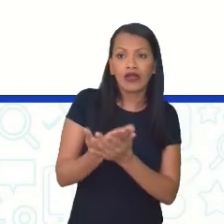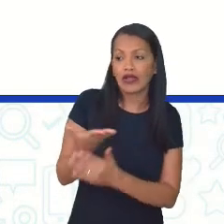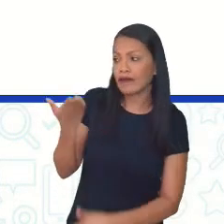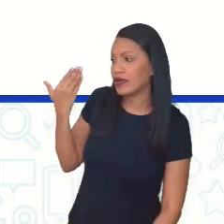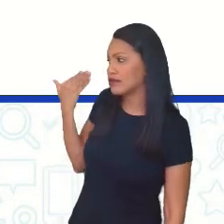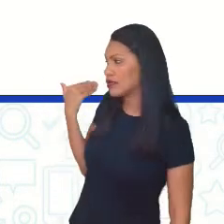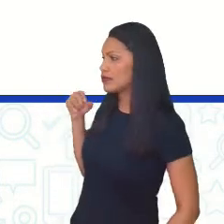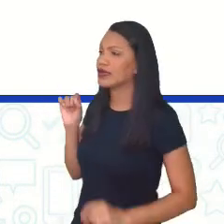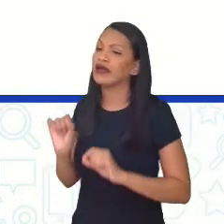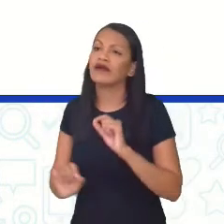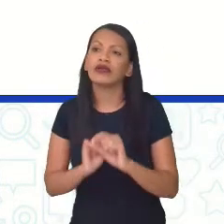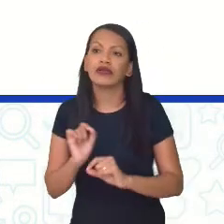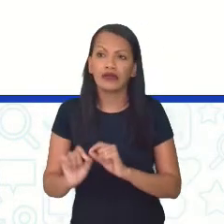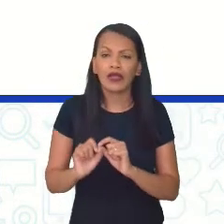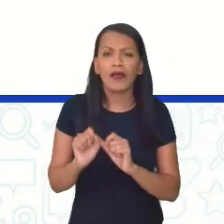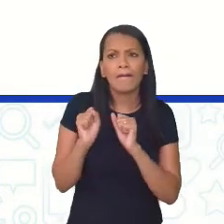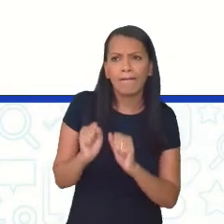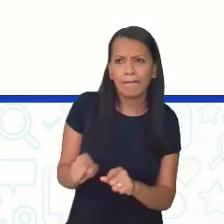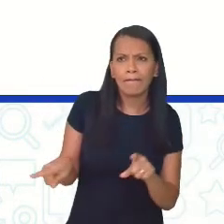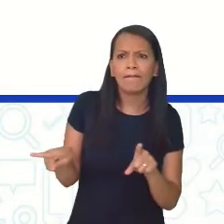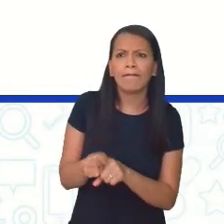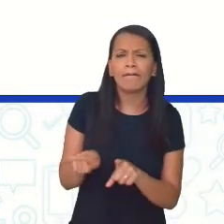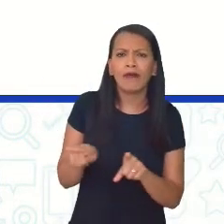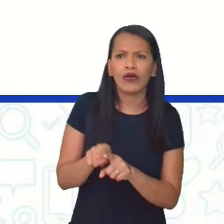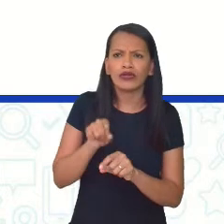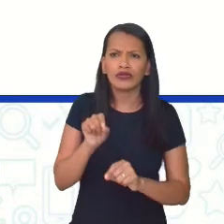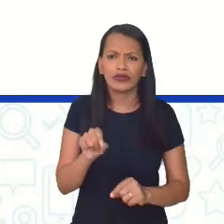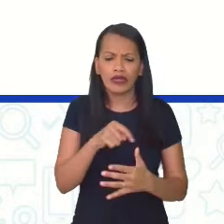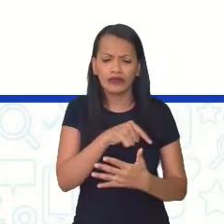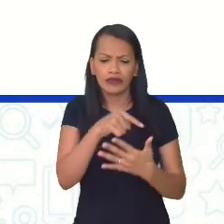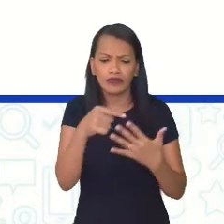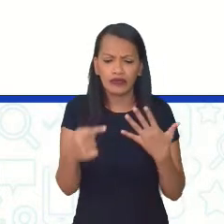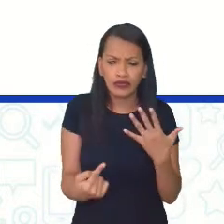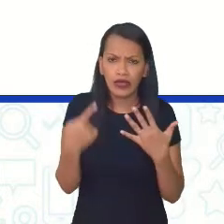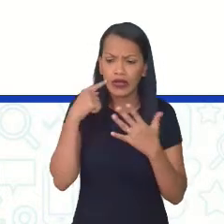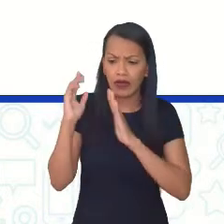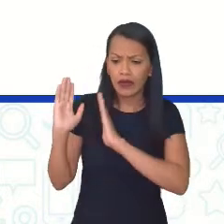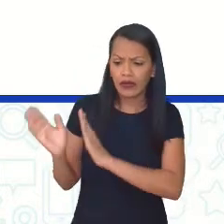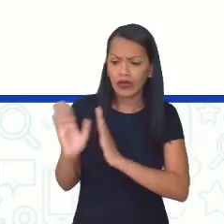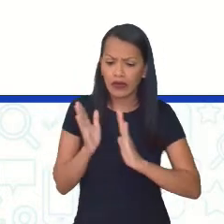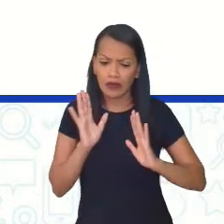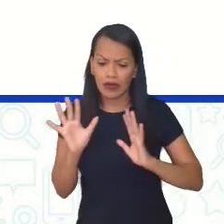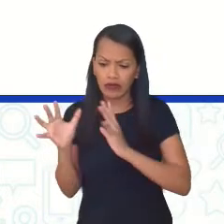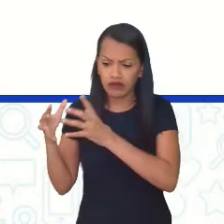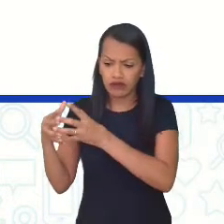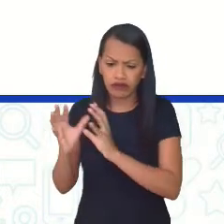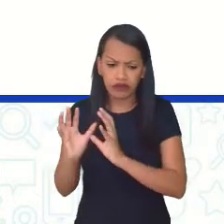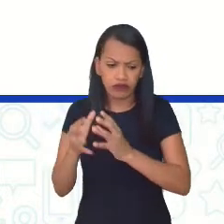métodos contraceptivos, eles podem classificar-se nos seguintes grupos, né?